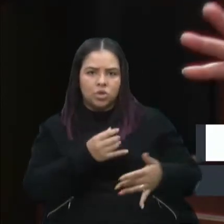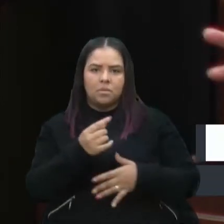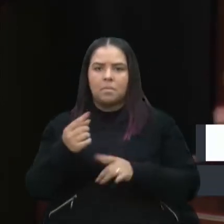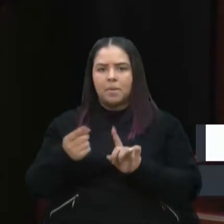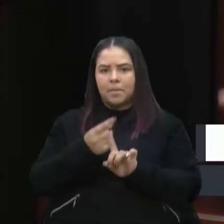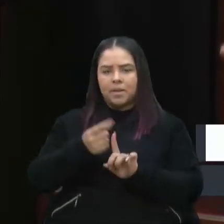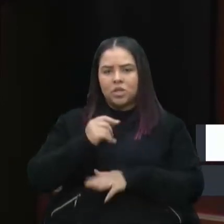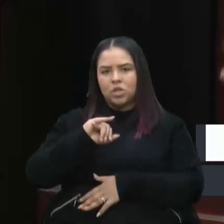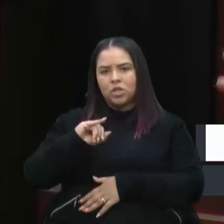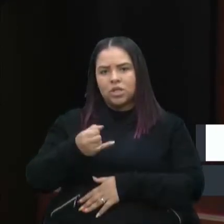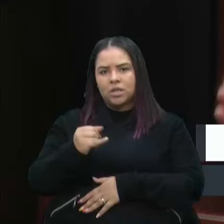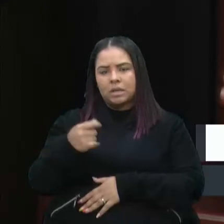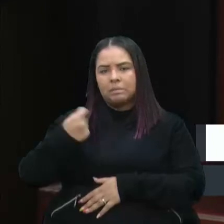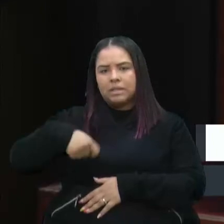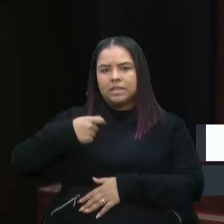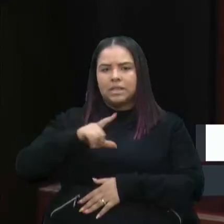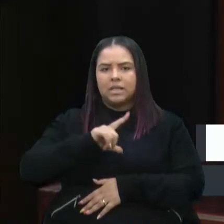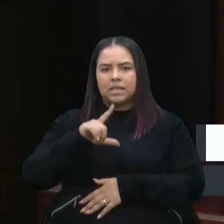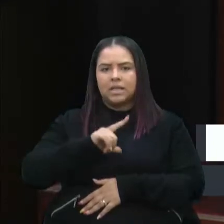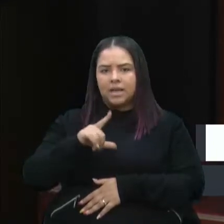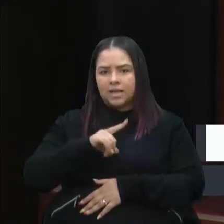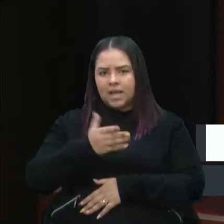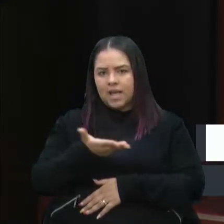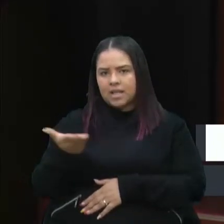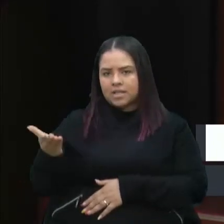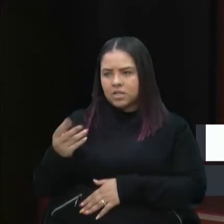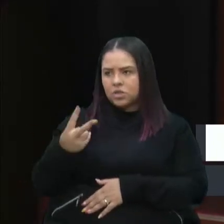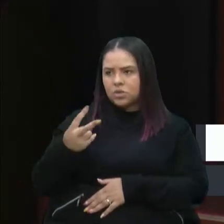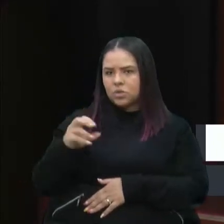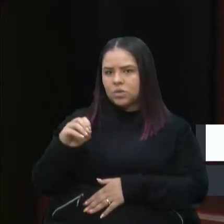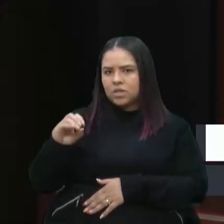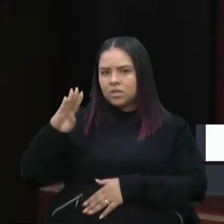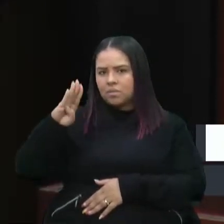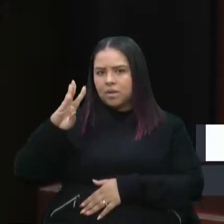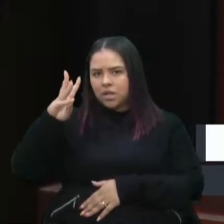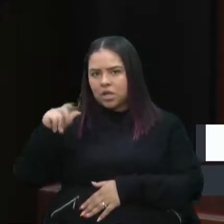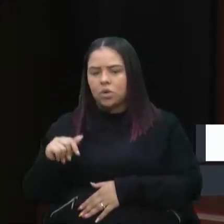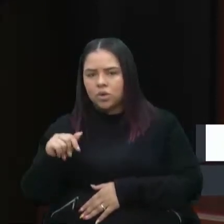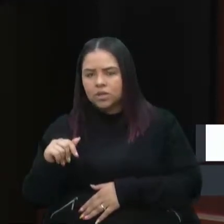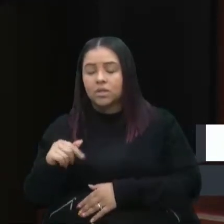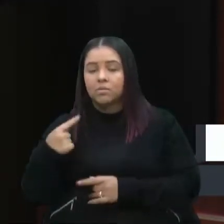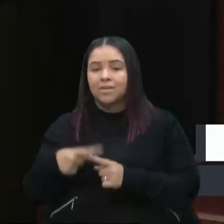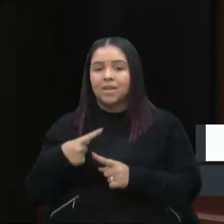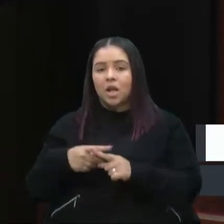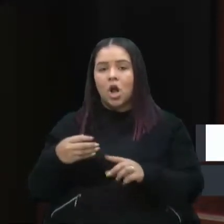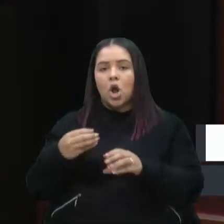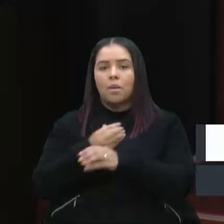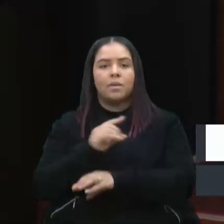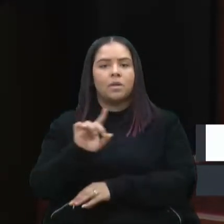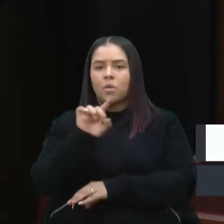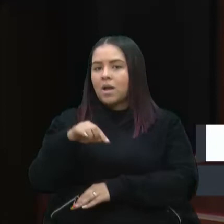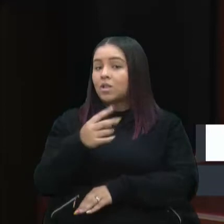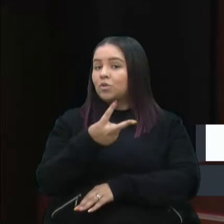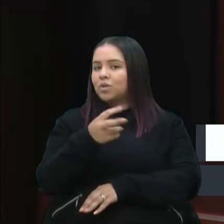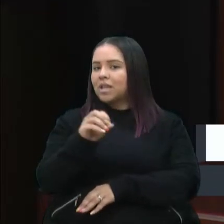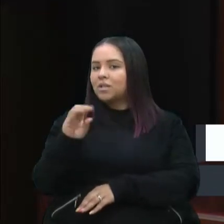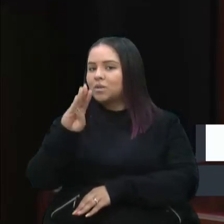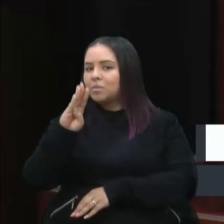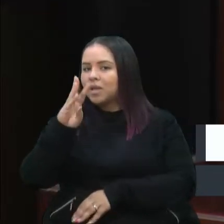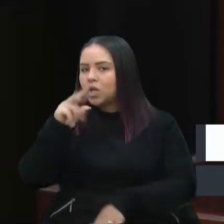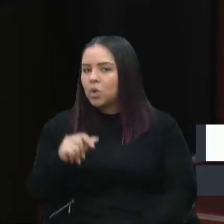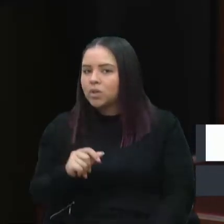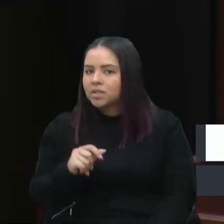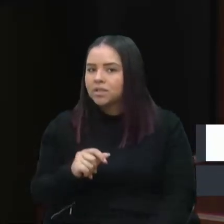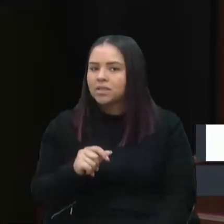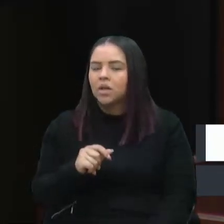janeiro, tem que passar a mão nessa fatia de 200 bi, que o pacote completo não é 200 bi. O